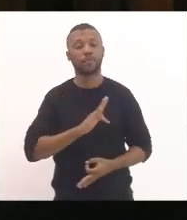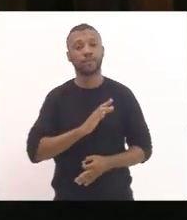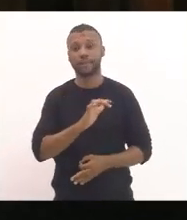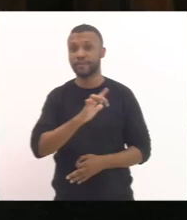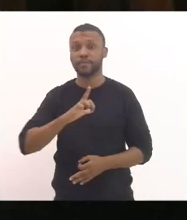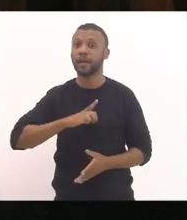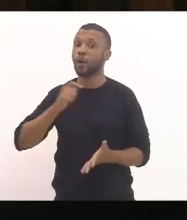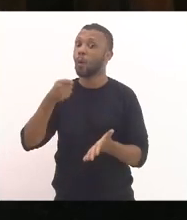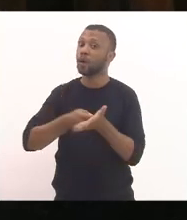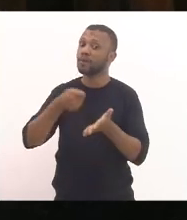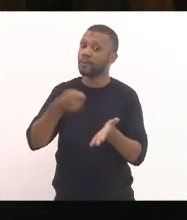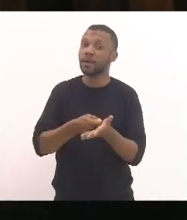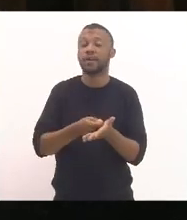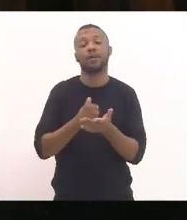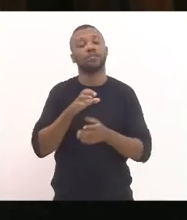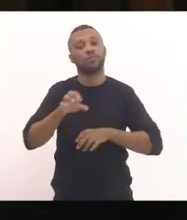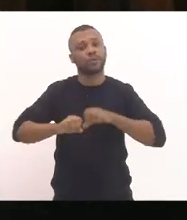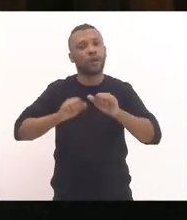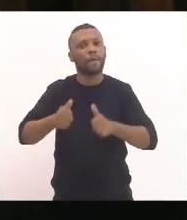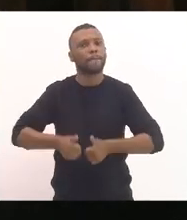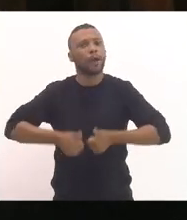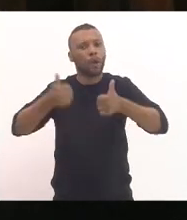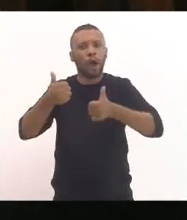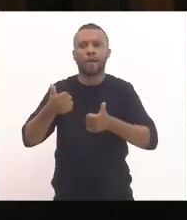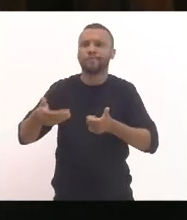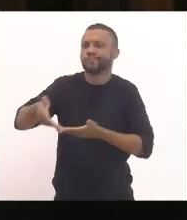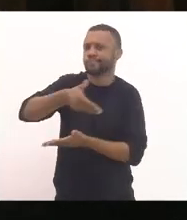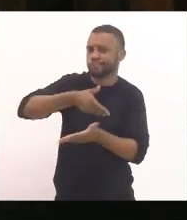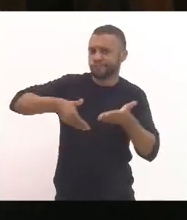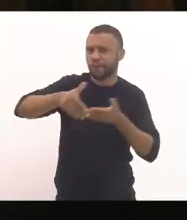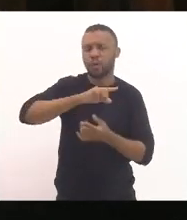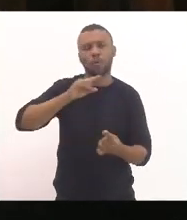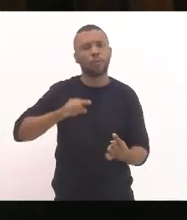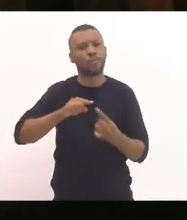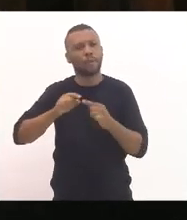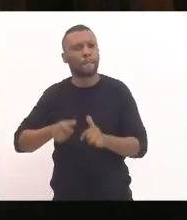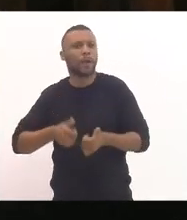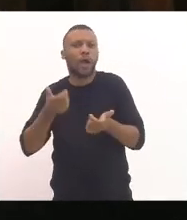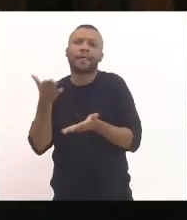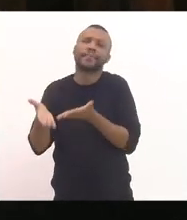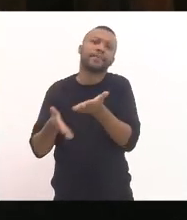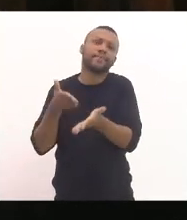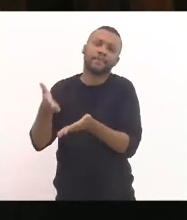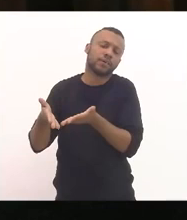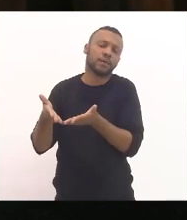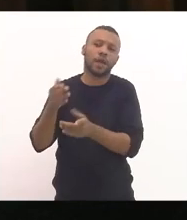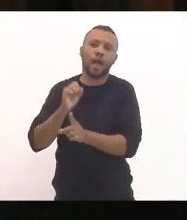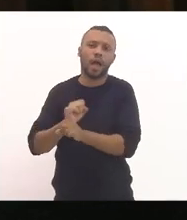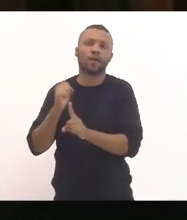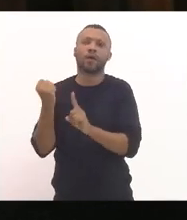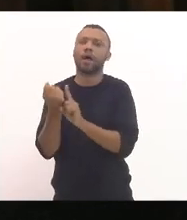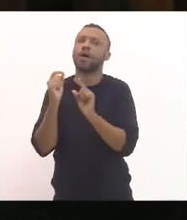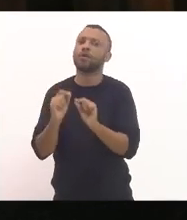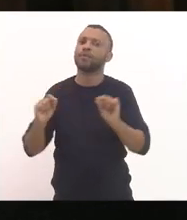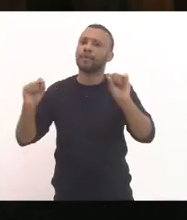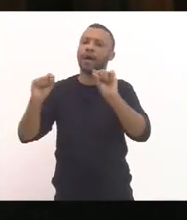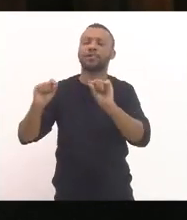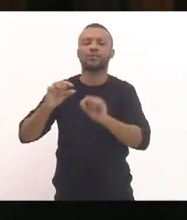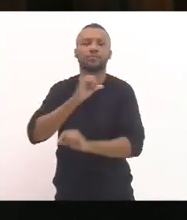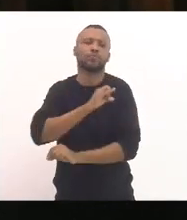Civil tem o dever de buscar o melhor para os seus pares para poder melhor servir a quem foi instituída que a sociedade carioca